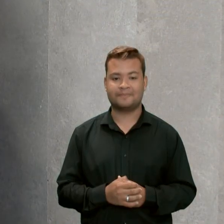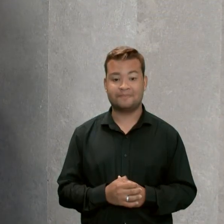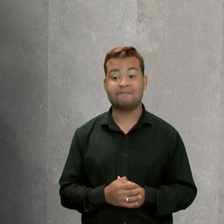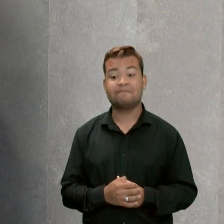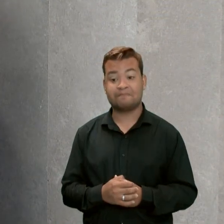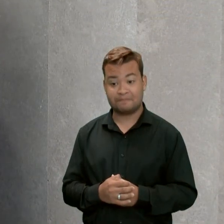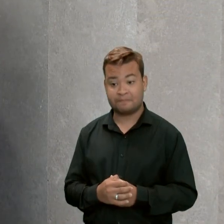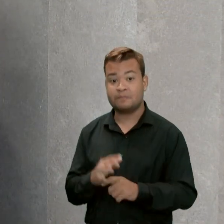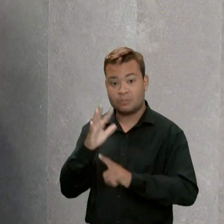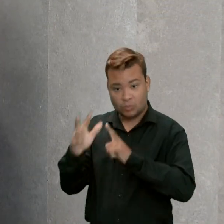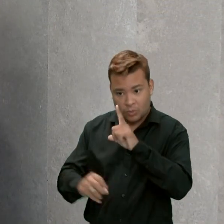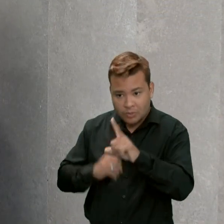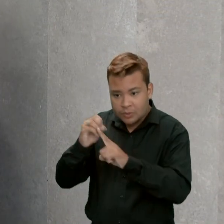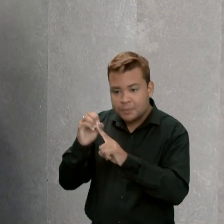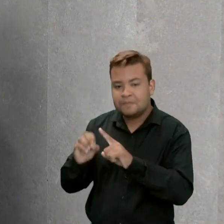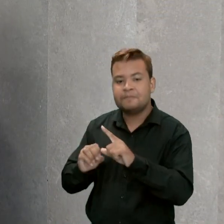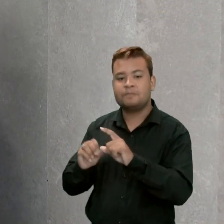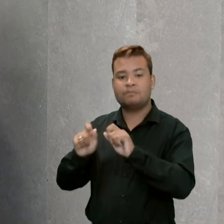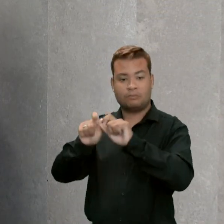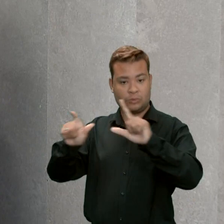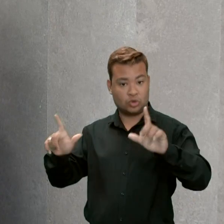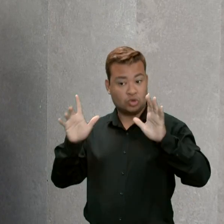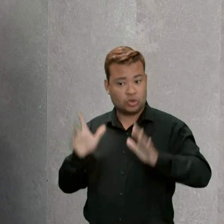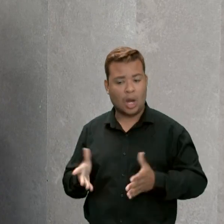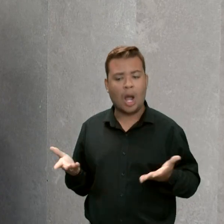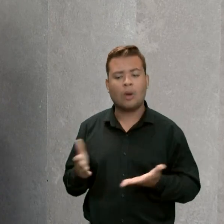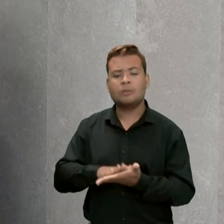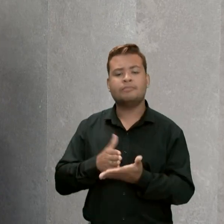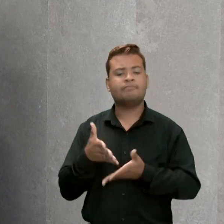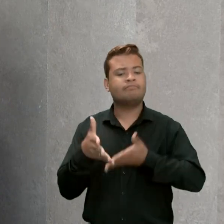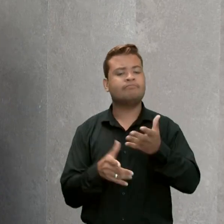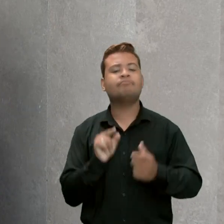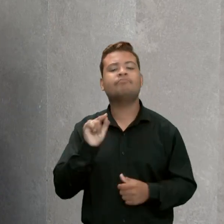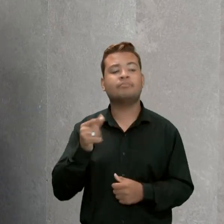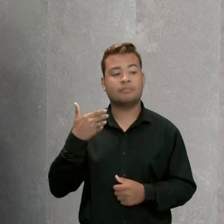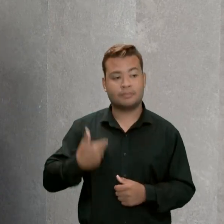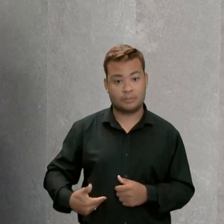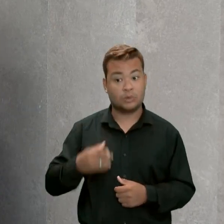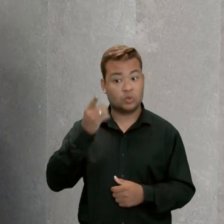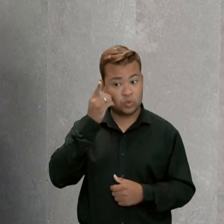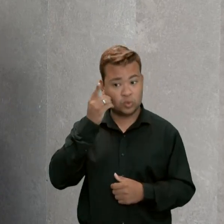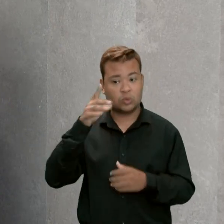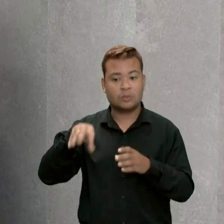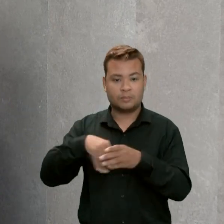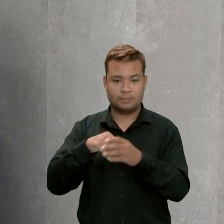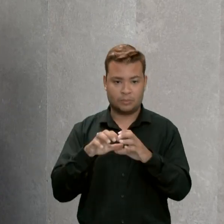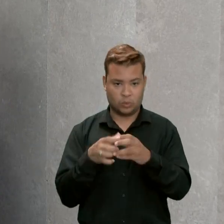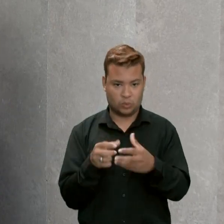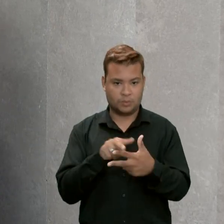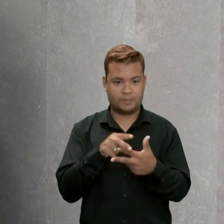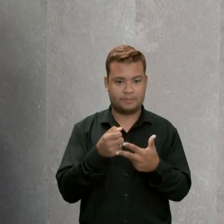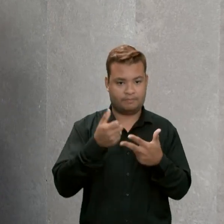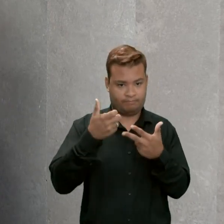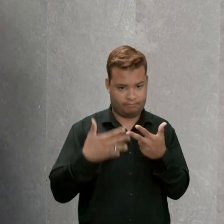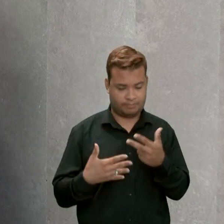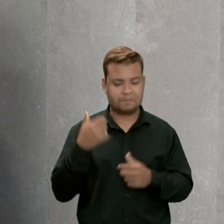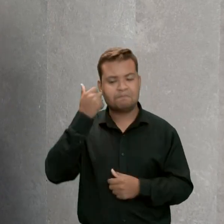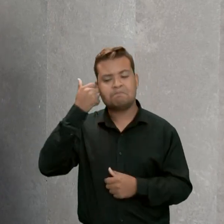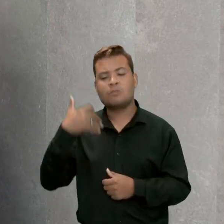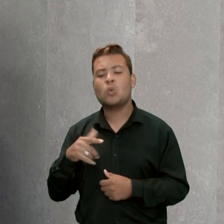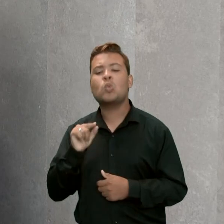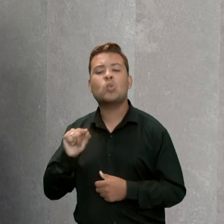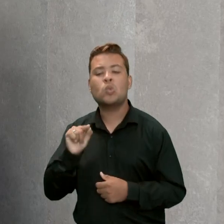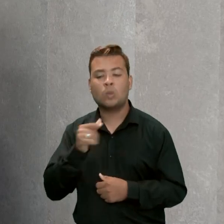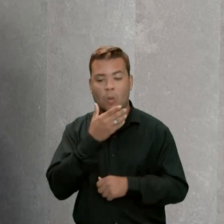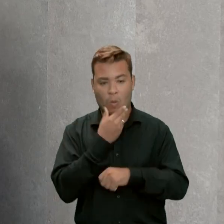Estamos de volta com o Mundo UFG e nesse bloco o intérprete de Libras é o Diogo Marques, integrante do Labitave. Ele se descreve como um